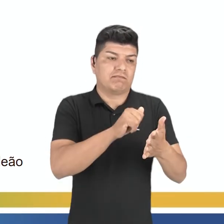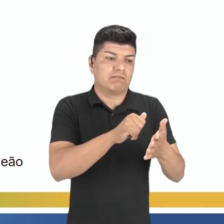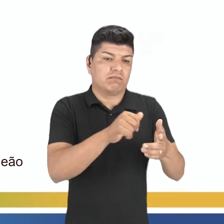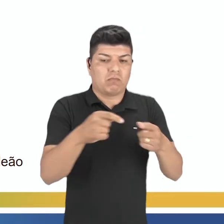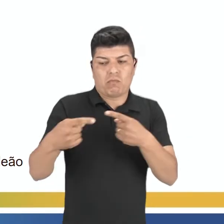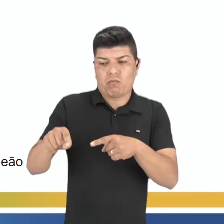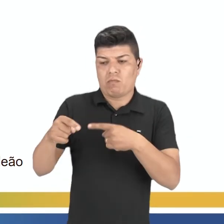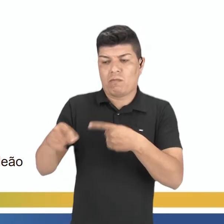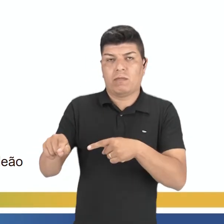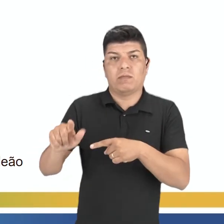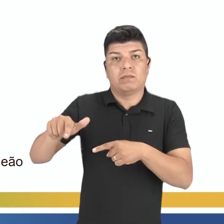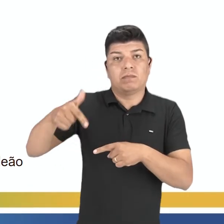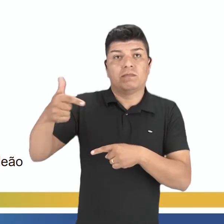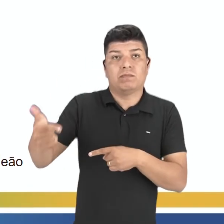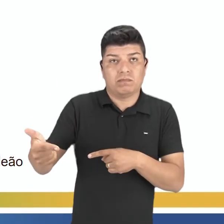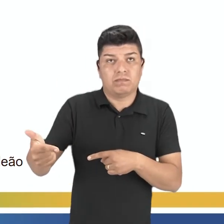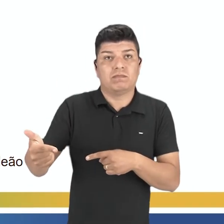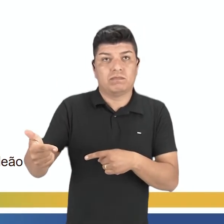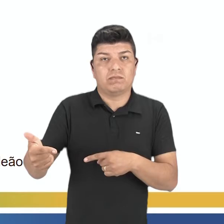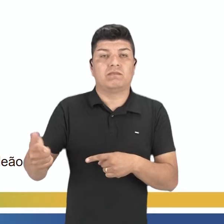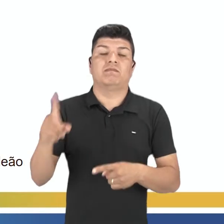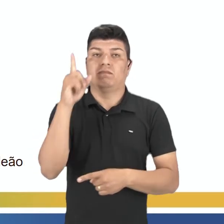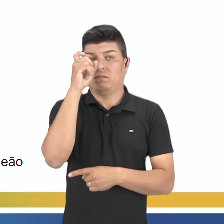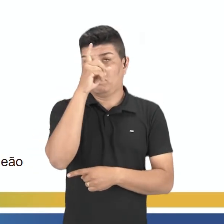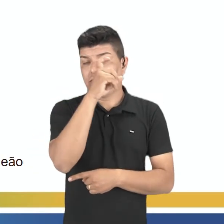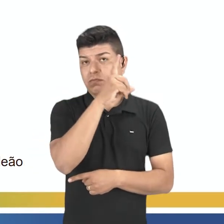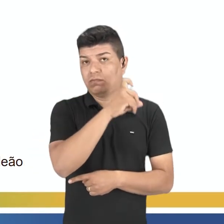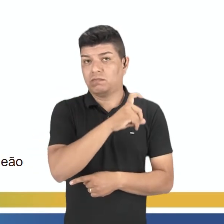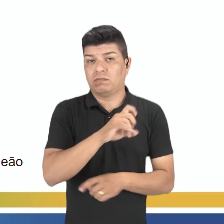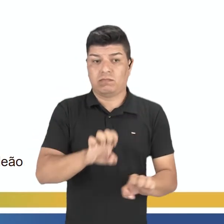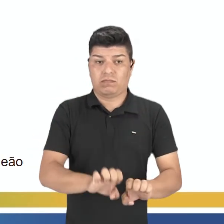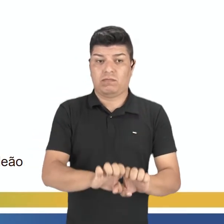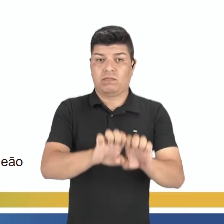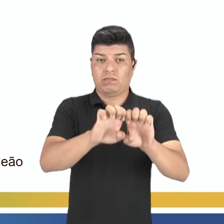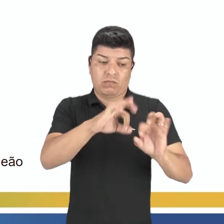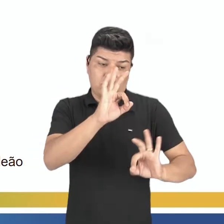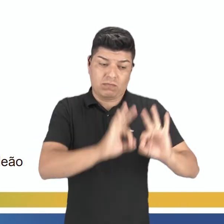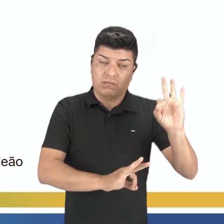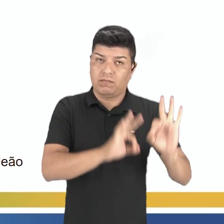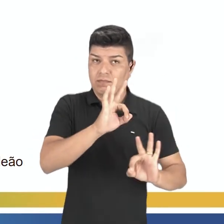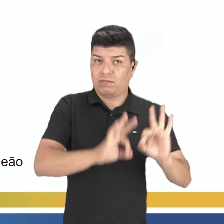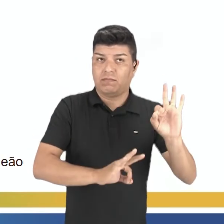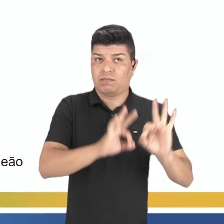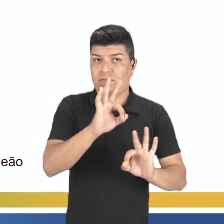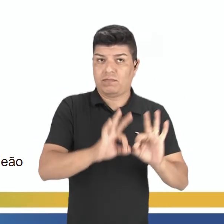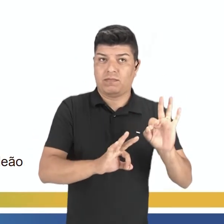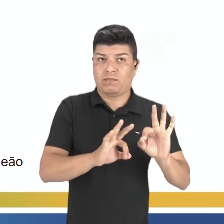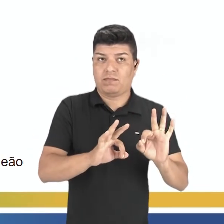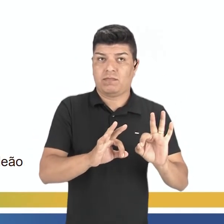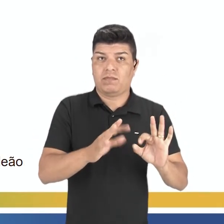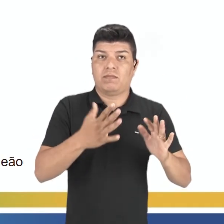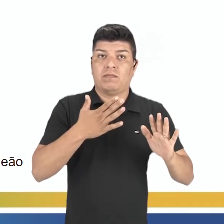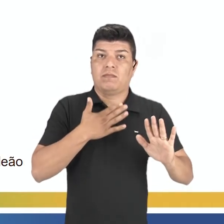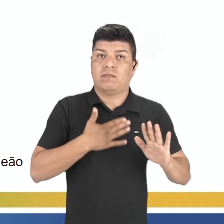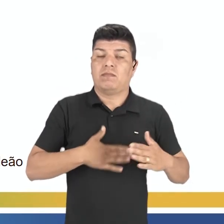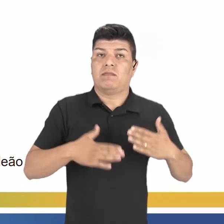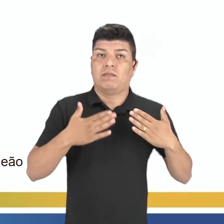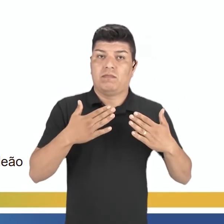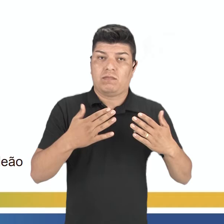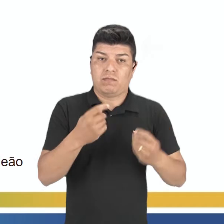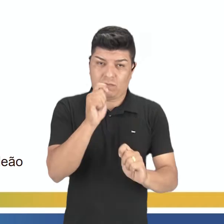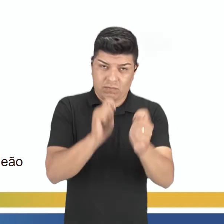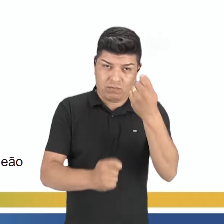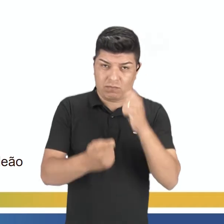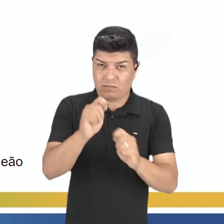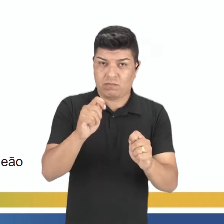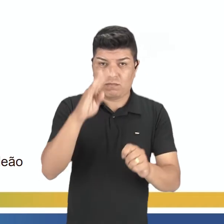outro, e isso prejudicava diretamente a estrutura que estava sendo montada, que era para acalmar a economia, que